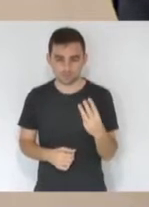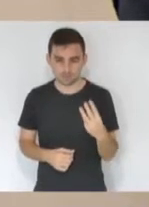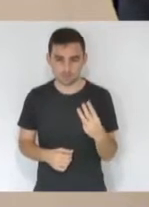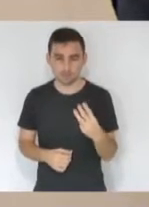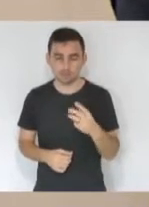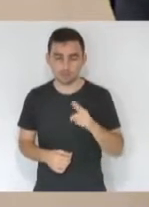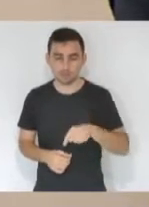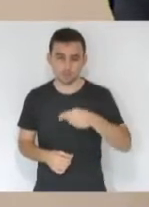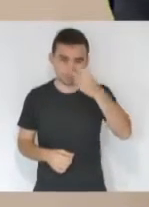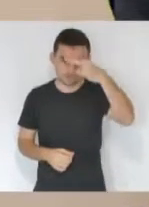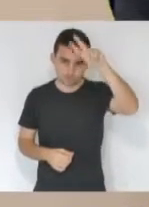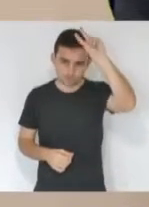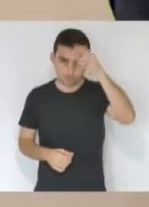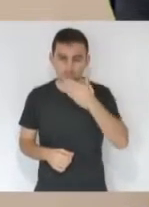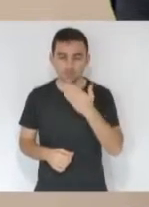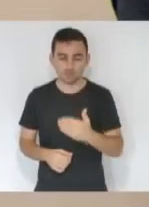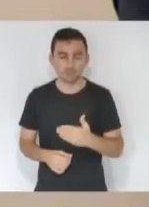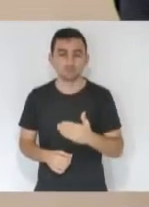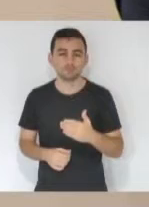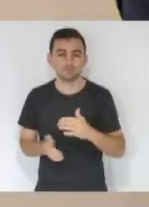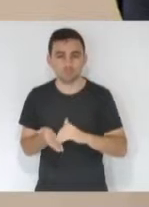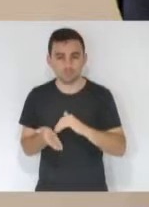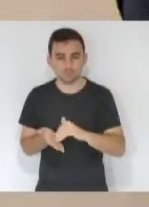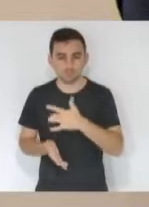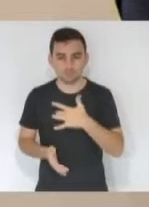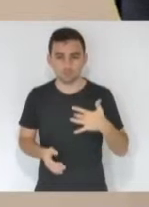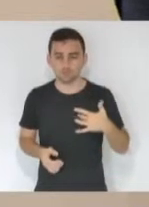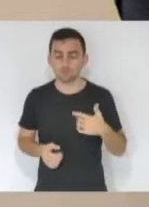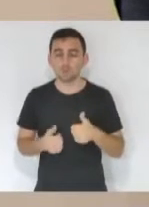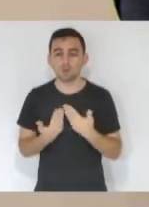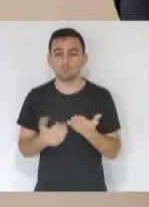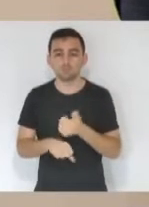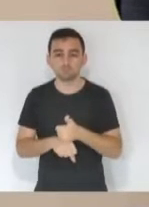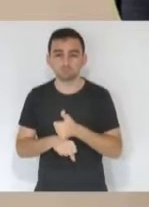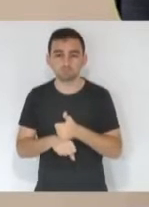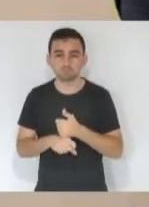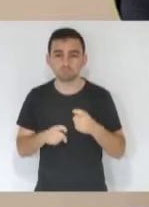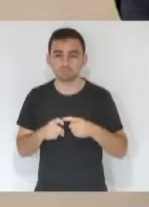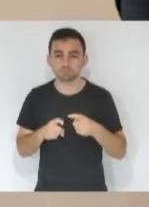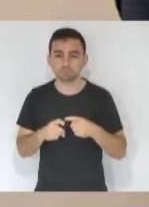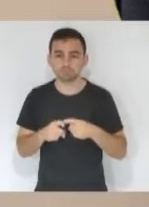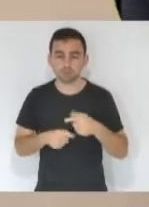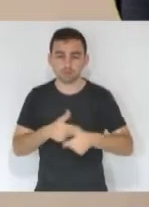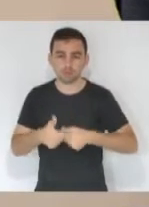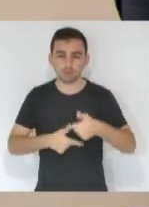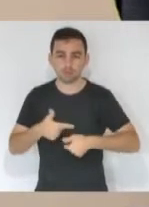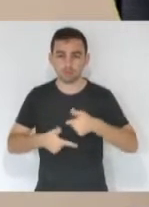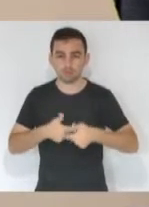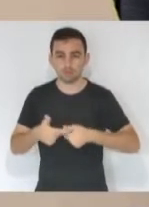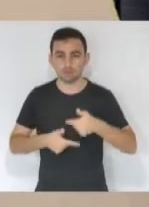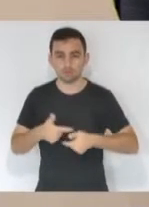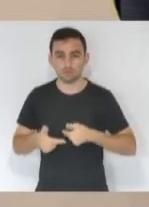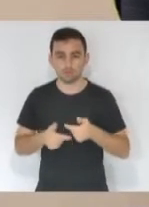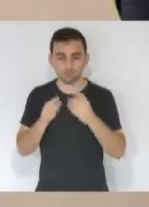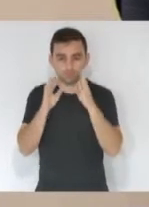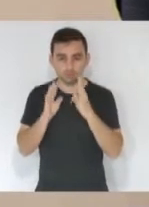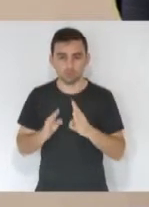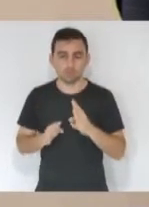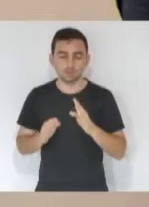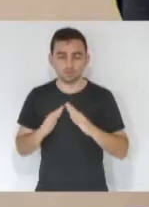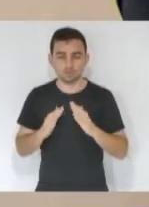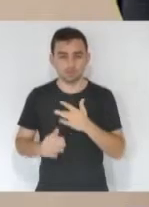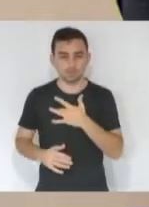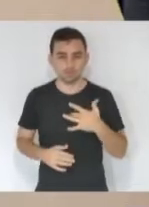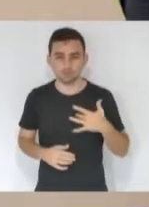solicita ao secretário da saúde informações acerca dos profissionais médicos que atuam ou atuavam na atenção básica do estado antes do